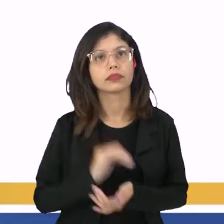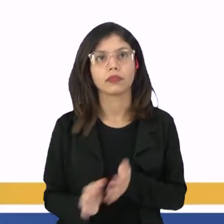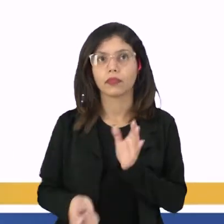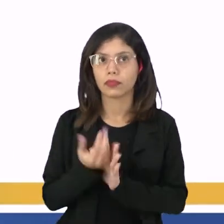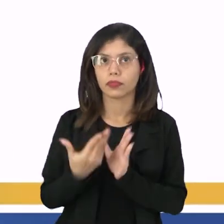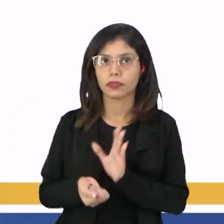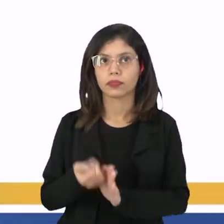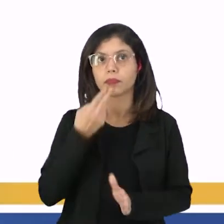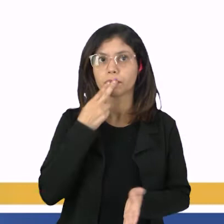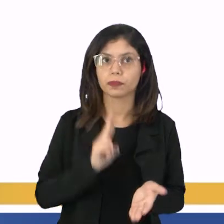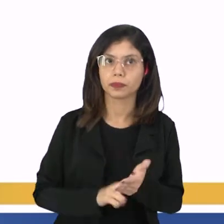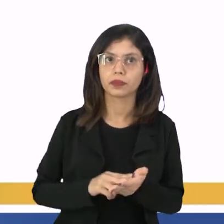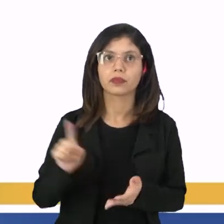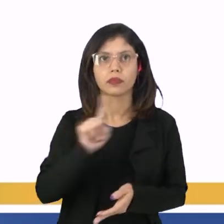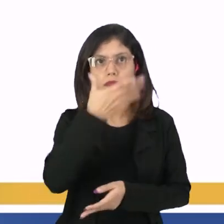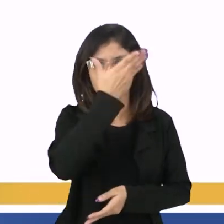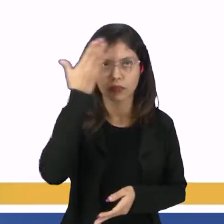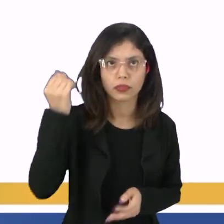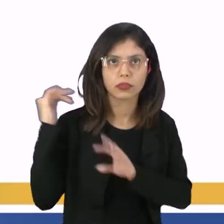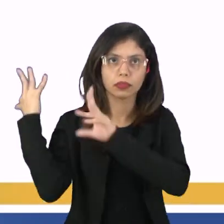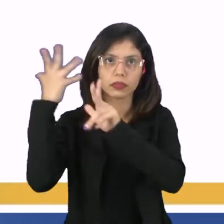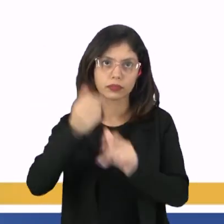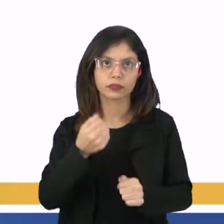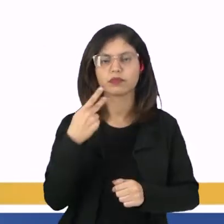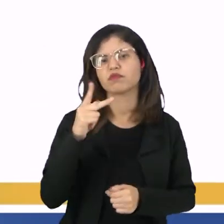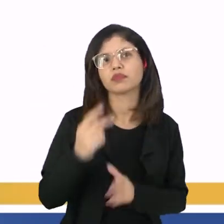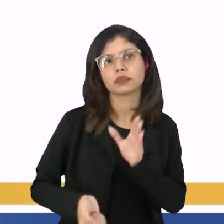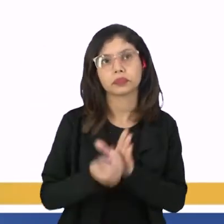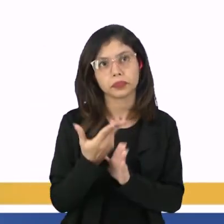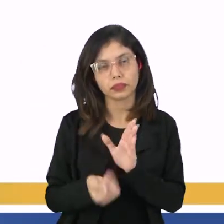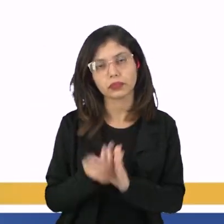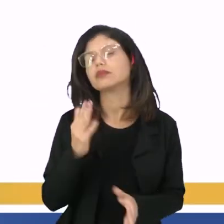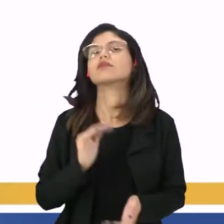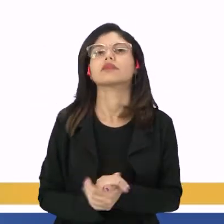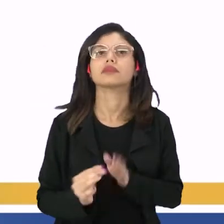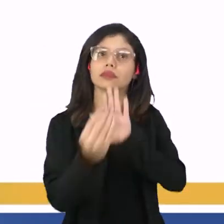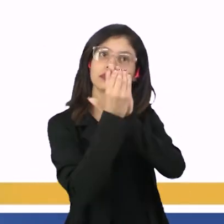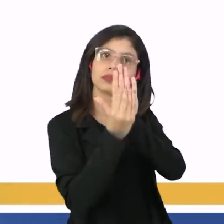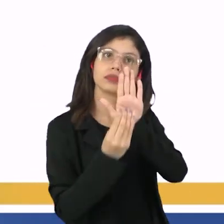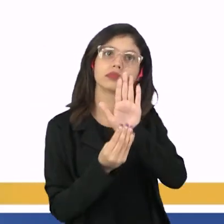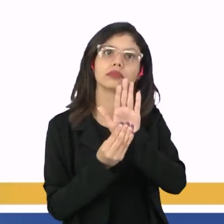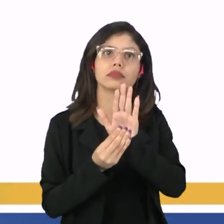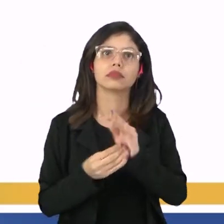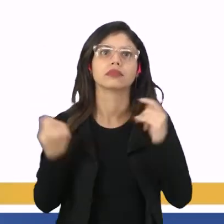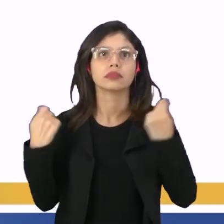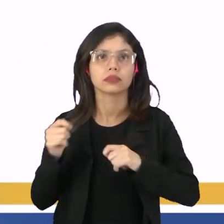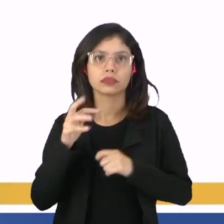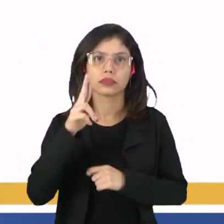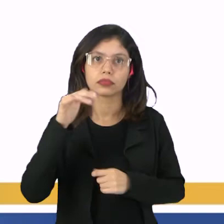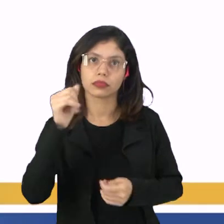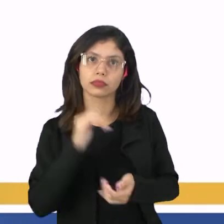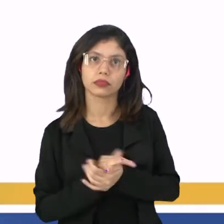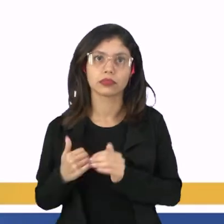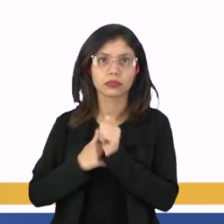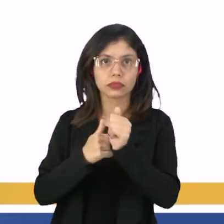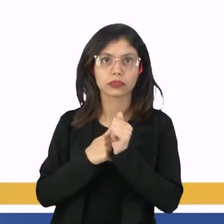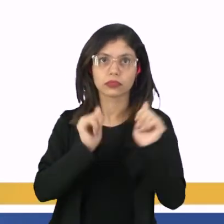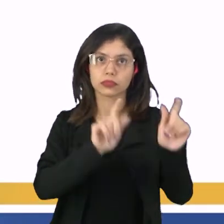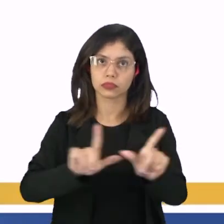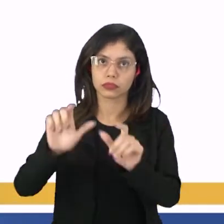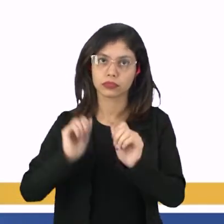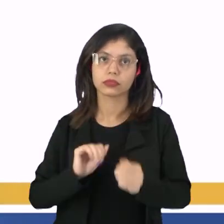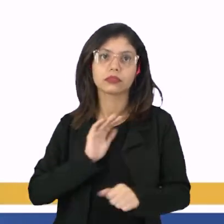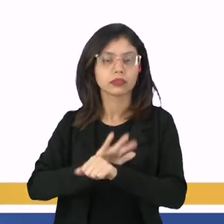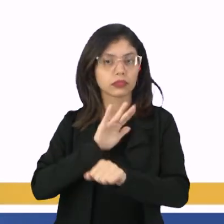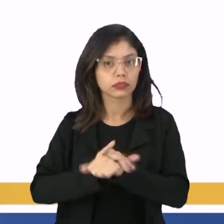Importante. Ao produzir a carta, não esqueça de revisar a sua produção. O roteiro com os critérios a seguir